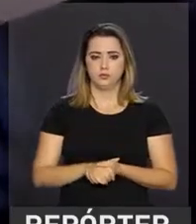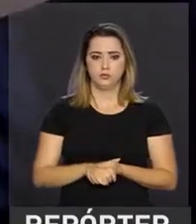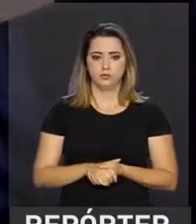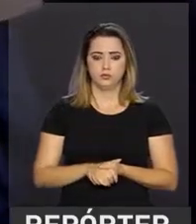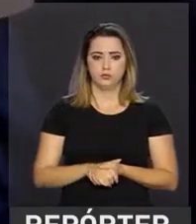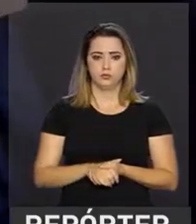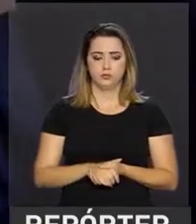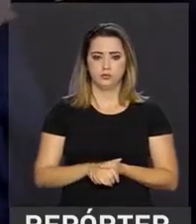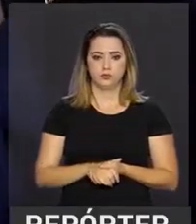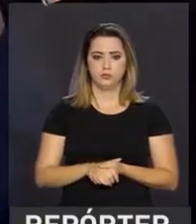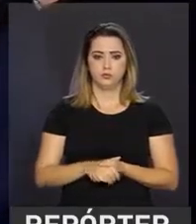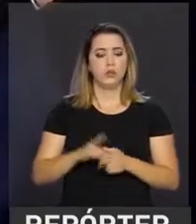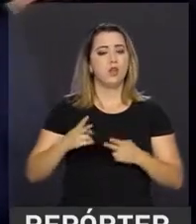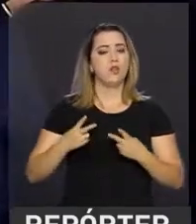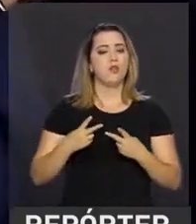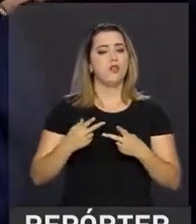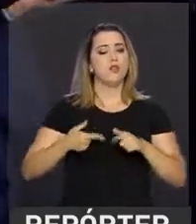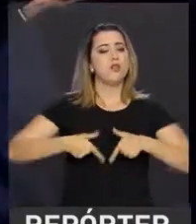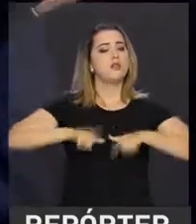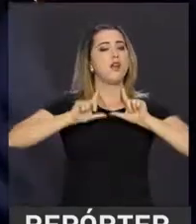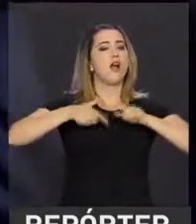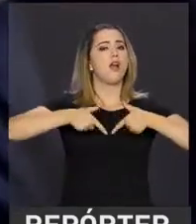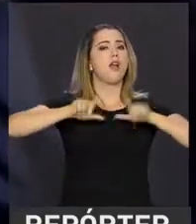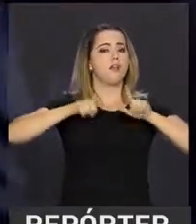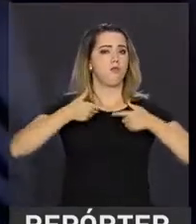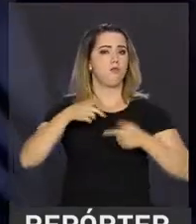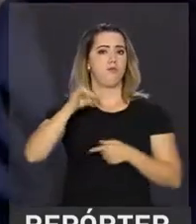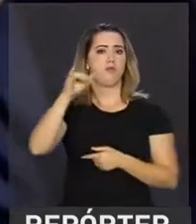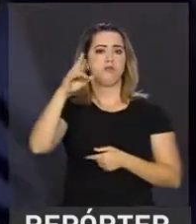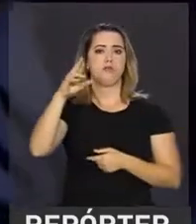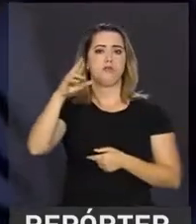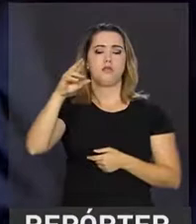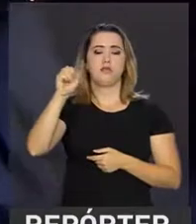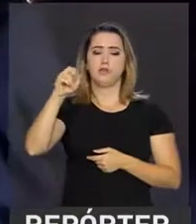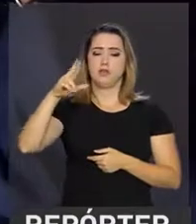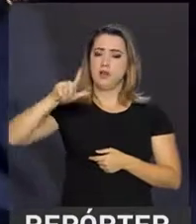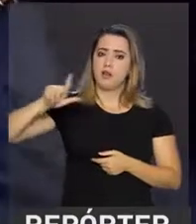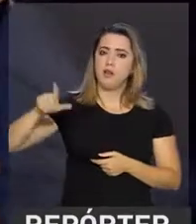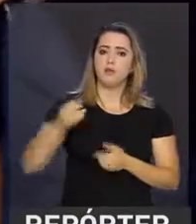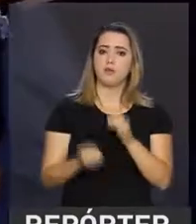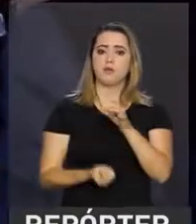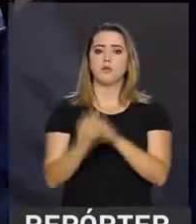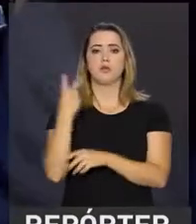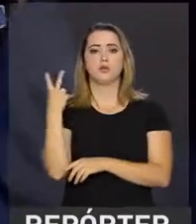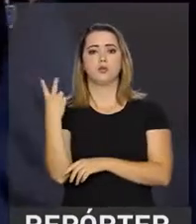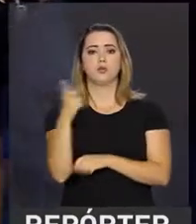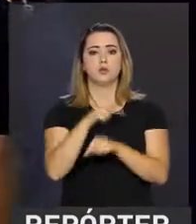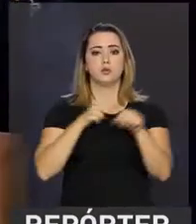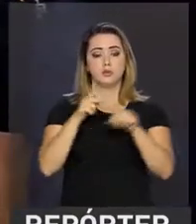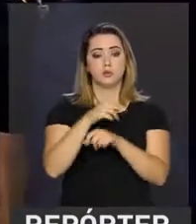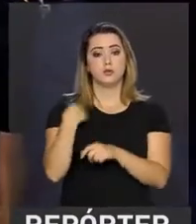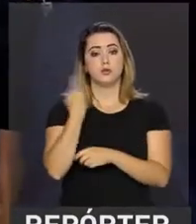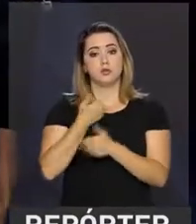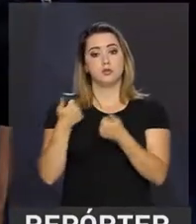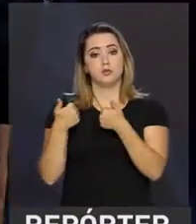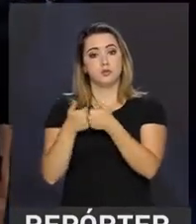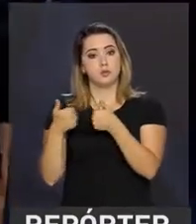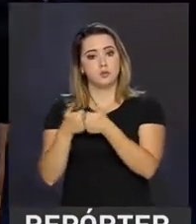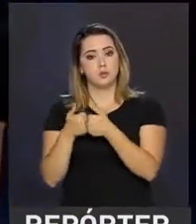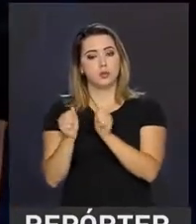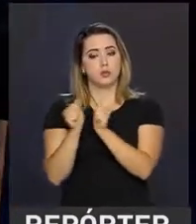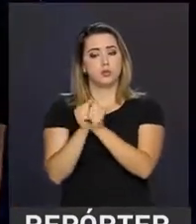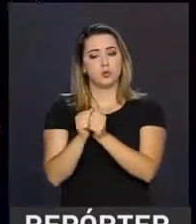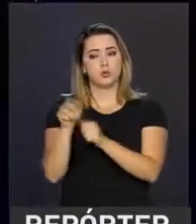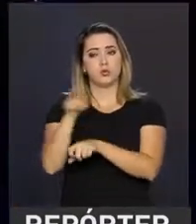Israel, com a criação de 2 estados, que aliás é uma resolução da ONU, né? A aproximação muito grande que nós temos com os países da